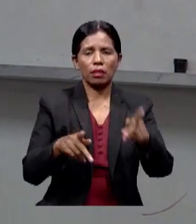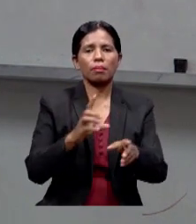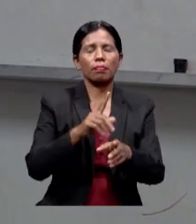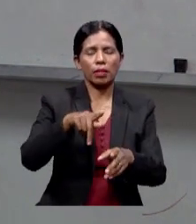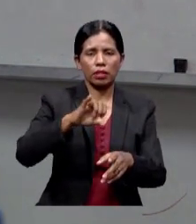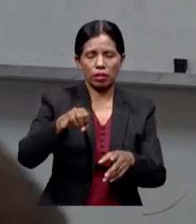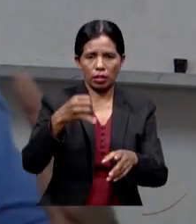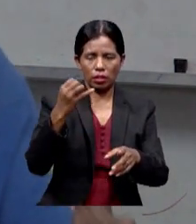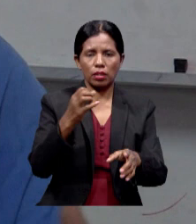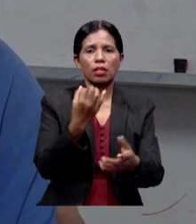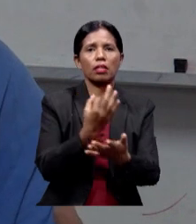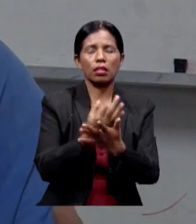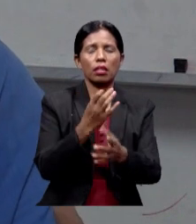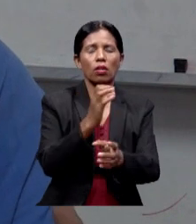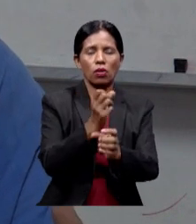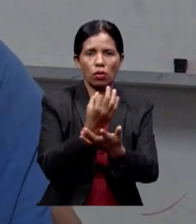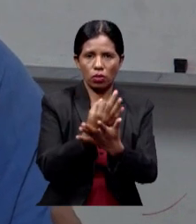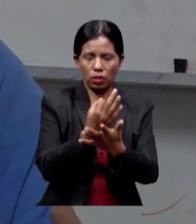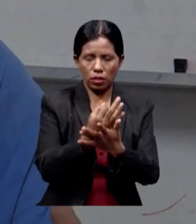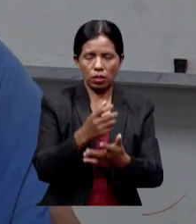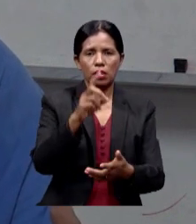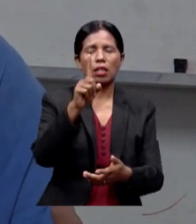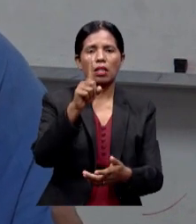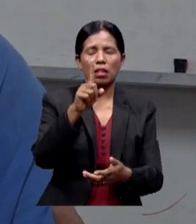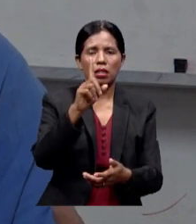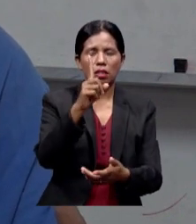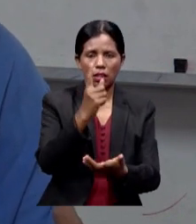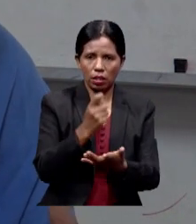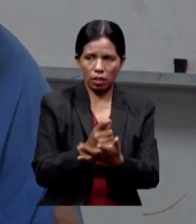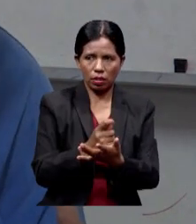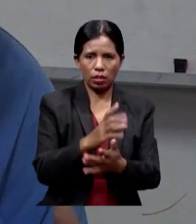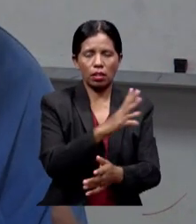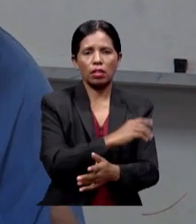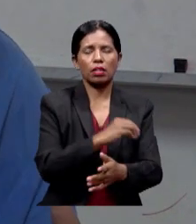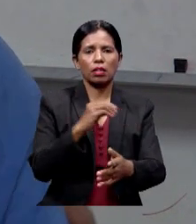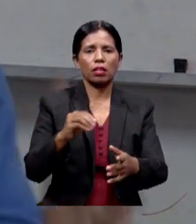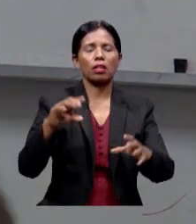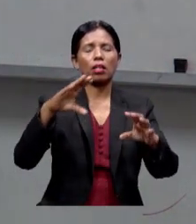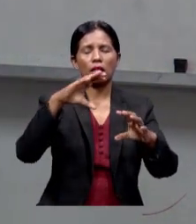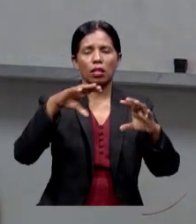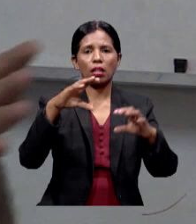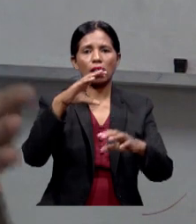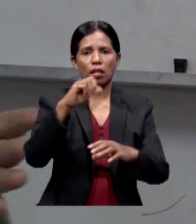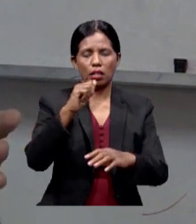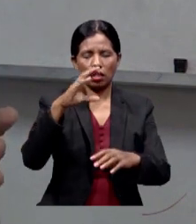1.200, enquanto comissário ska simo salário 3.500, será que